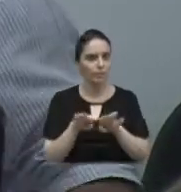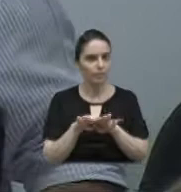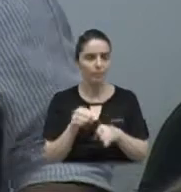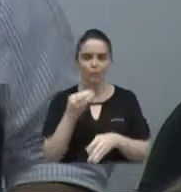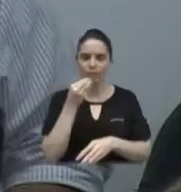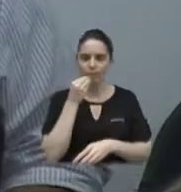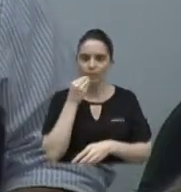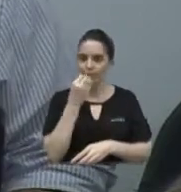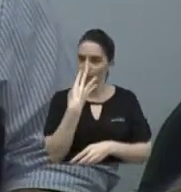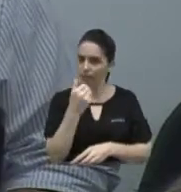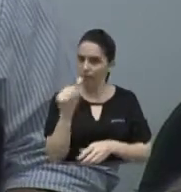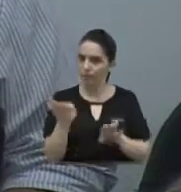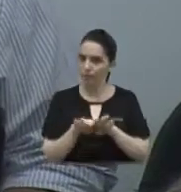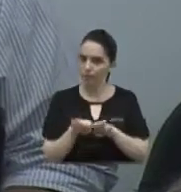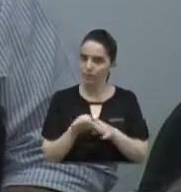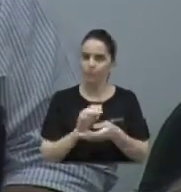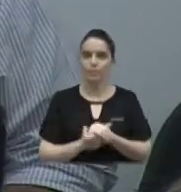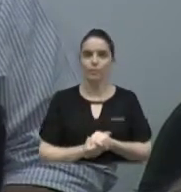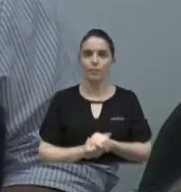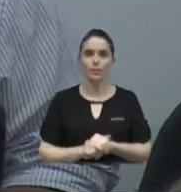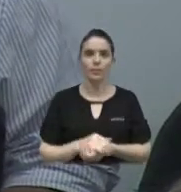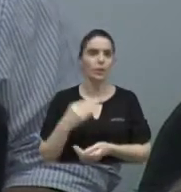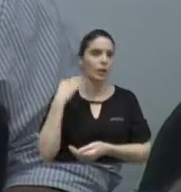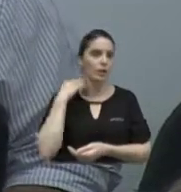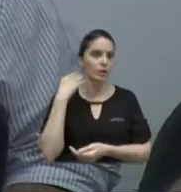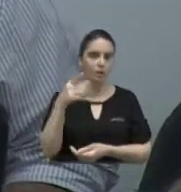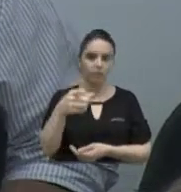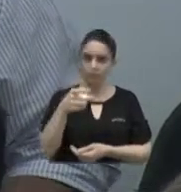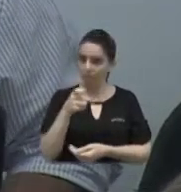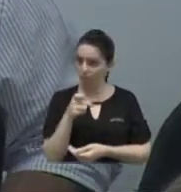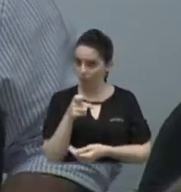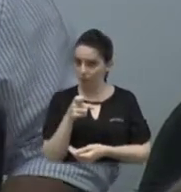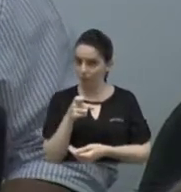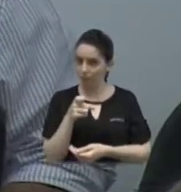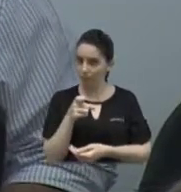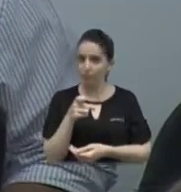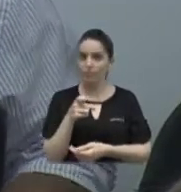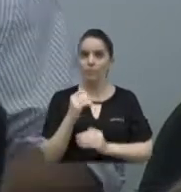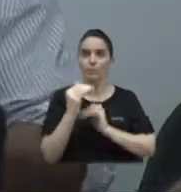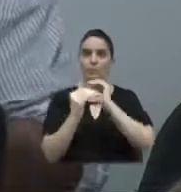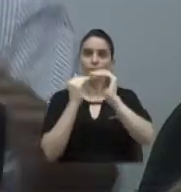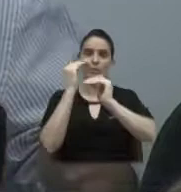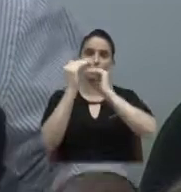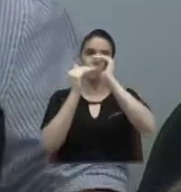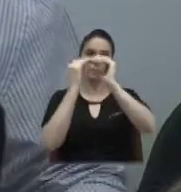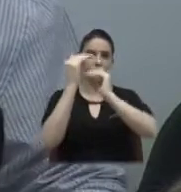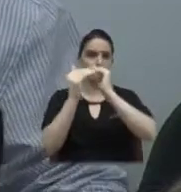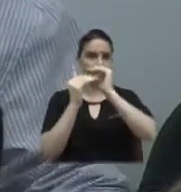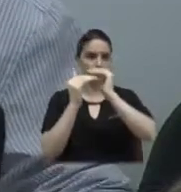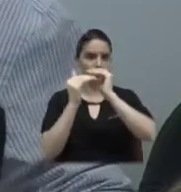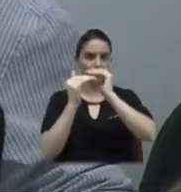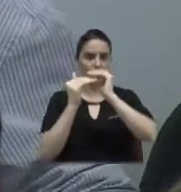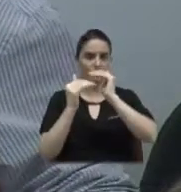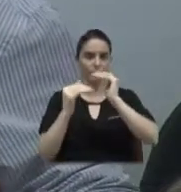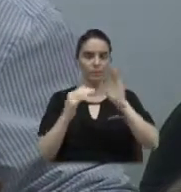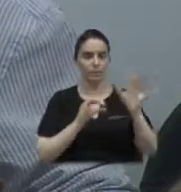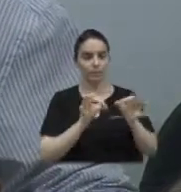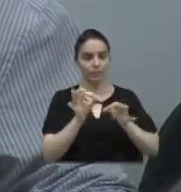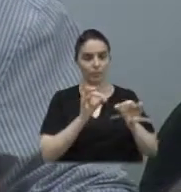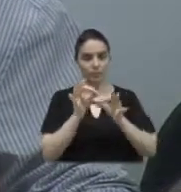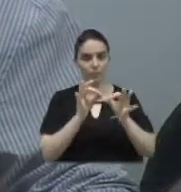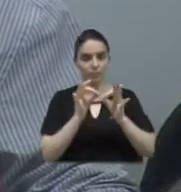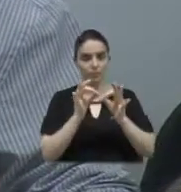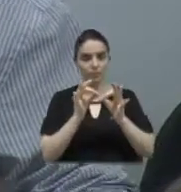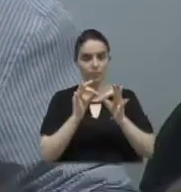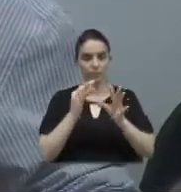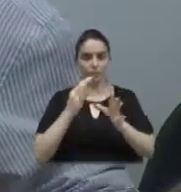acredito que a Caixa, vou pegar no sentido da Caixa, onde desenvolve o próprio Minha Casa Minha Vida, onde nós